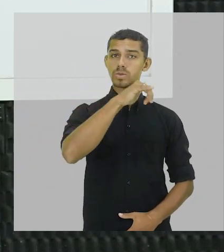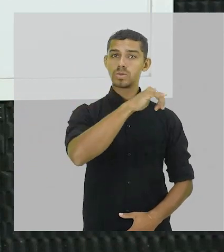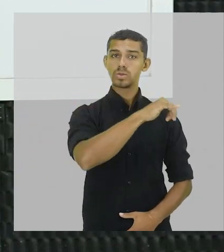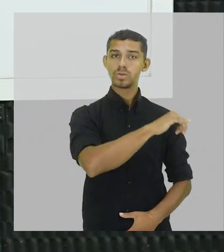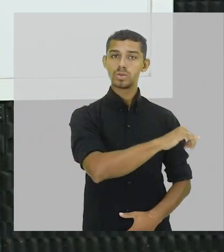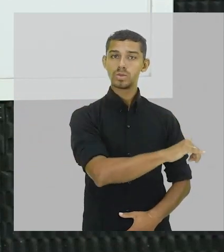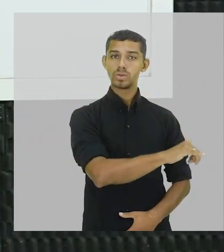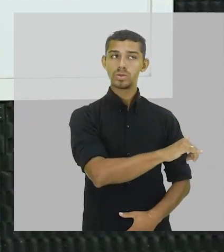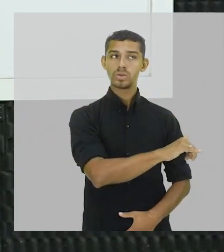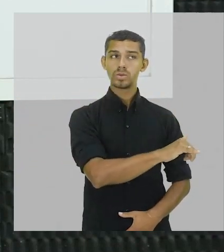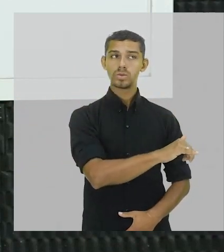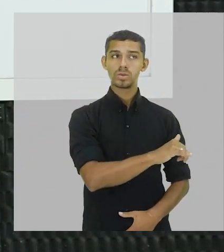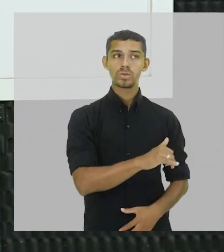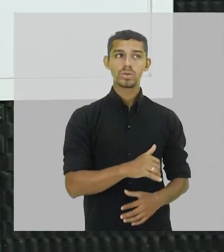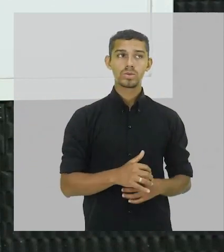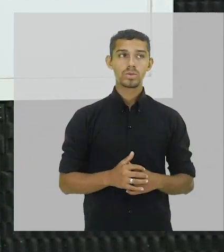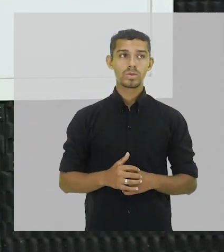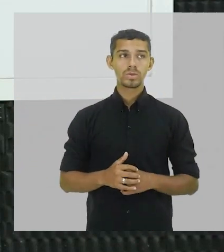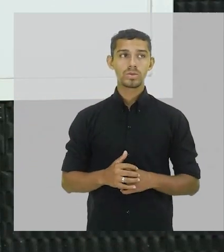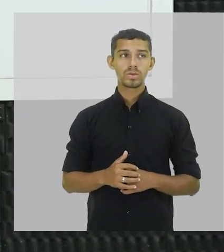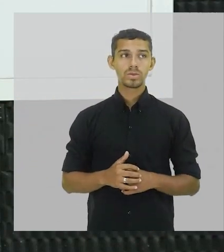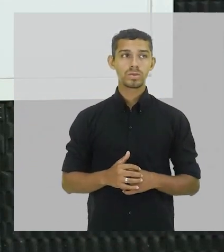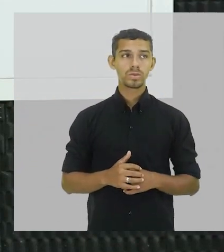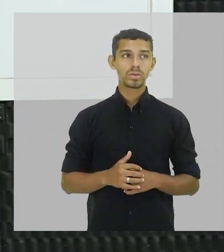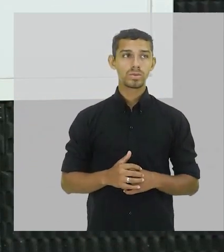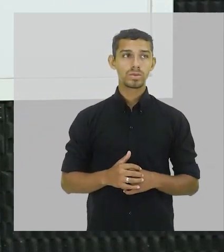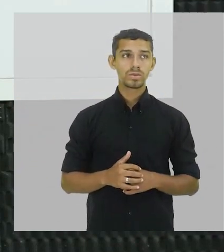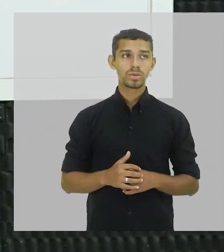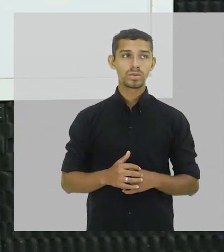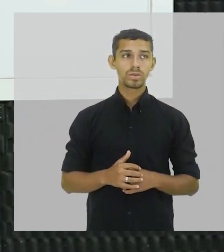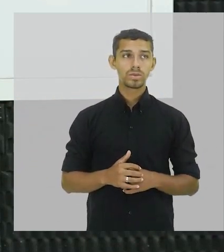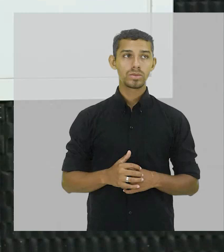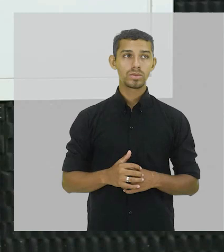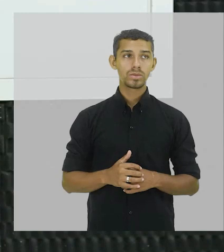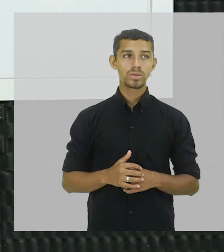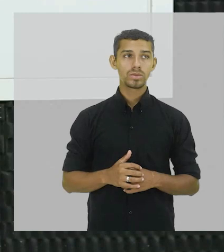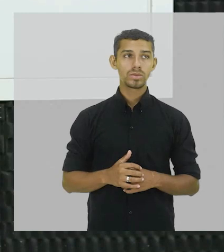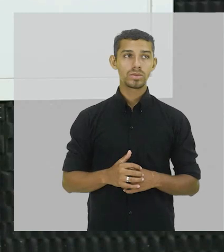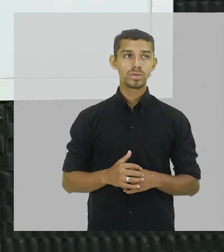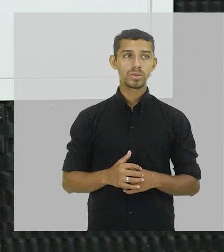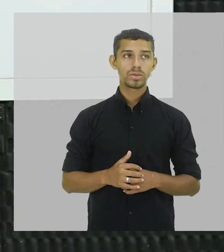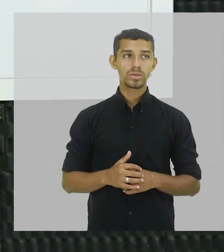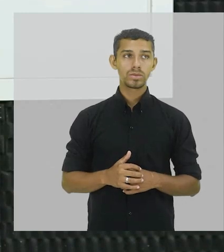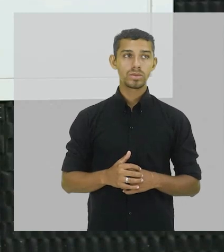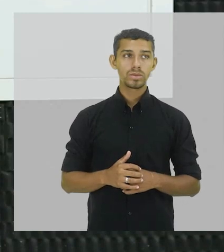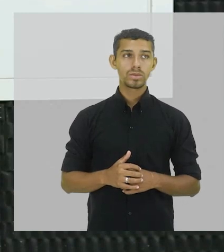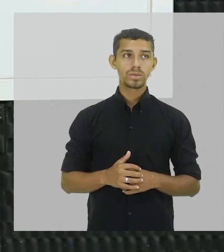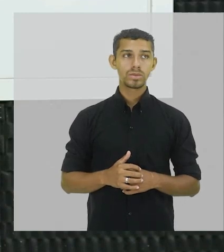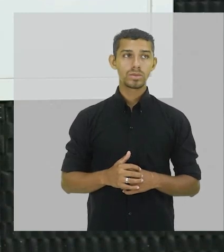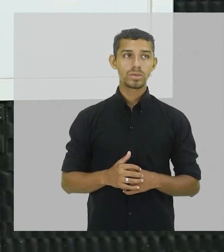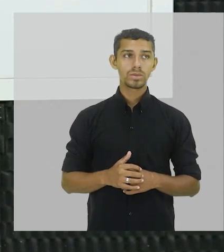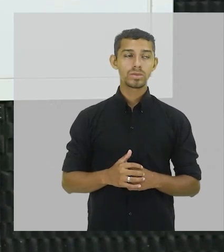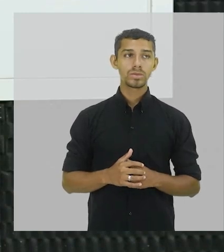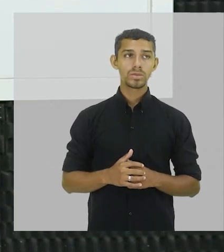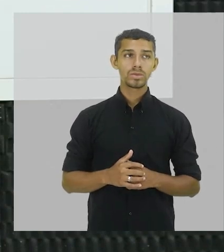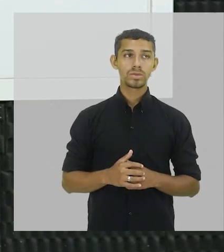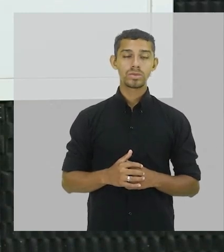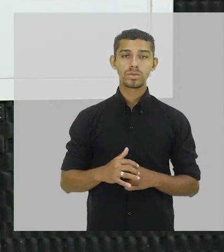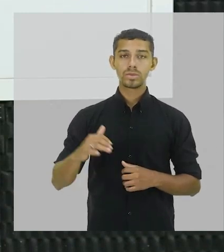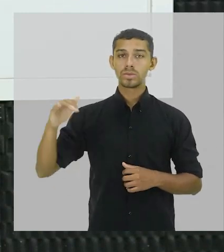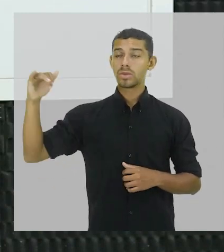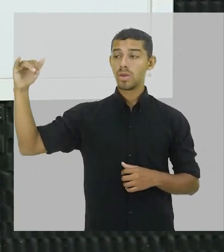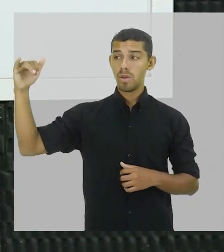porque é bem difícil, né, a gente fazer esse desenho de um avião. Pronto, tá aqui um